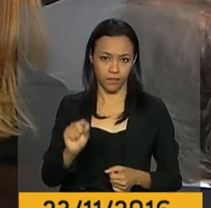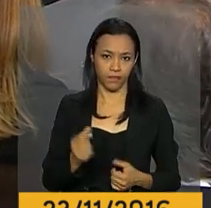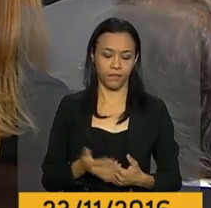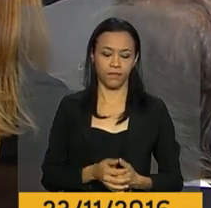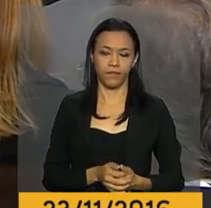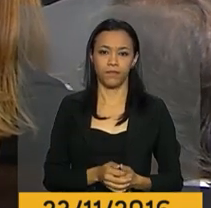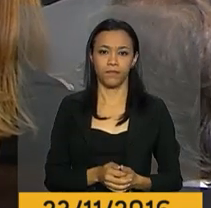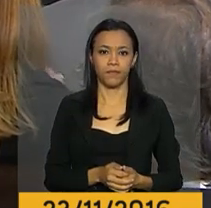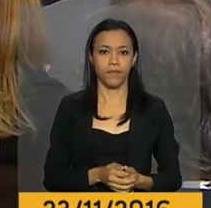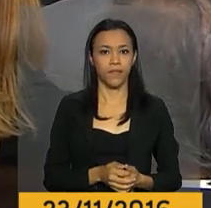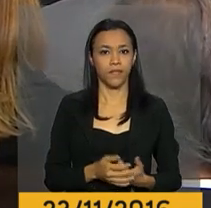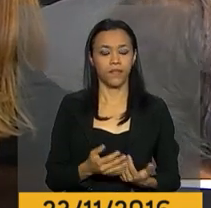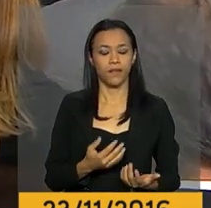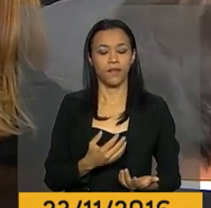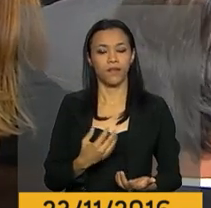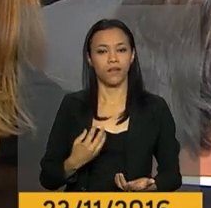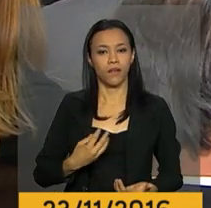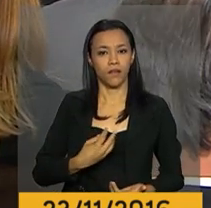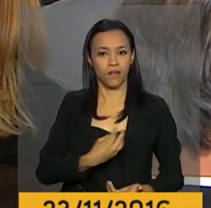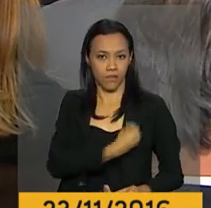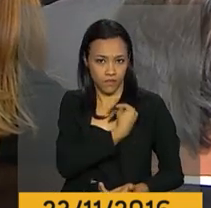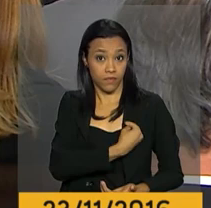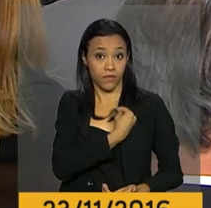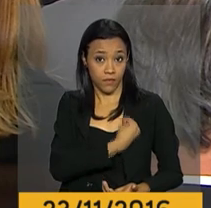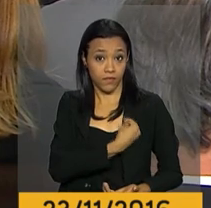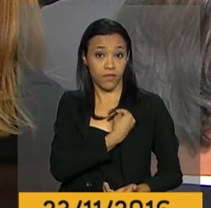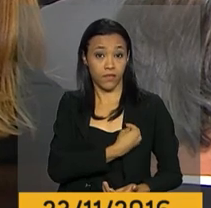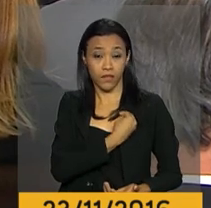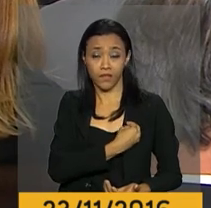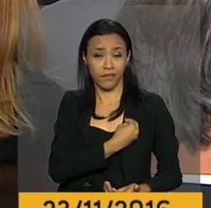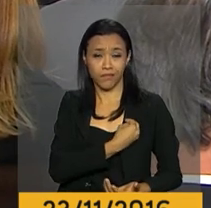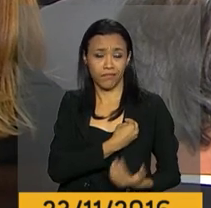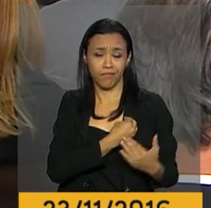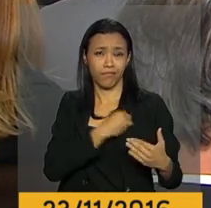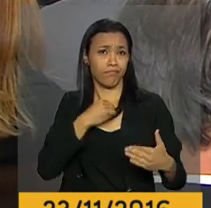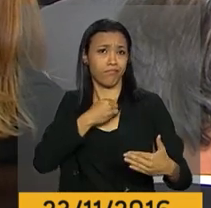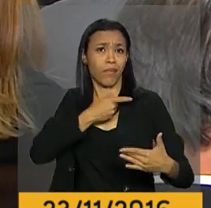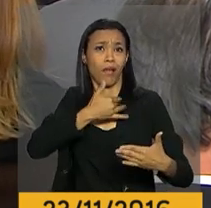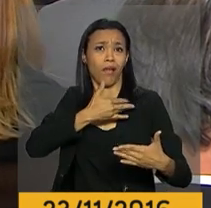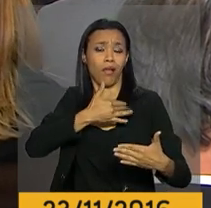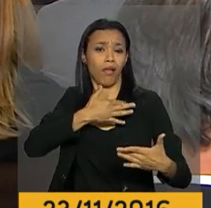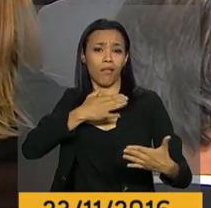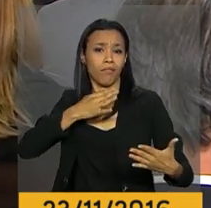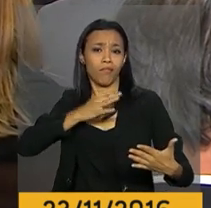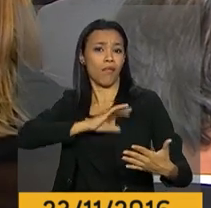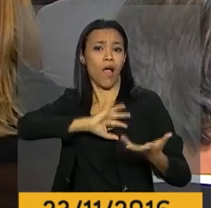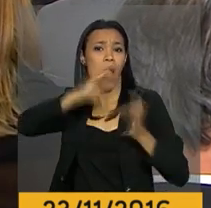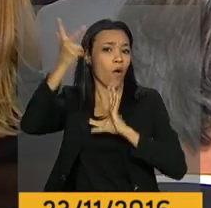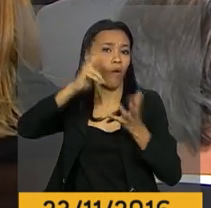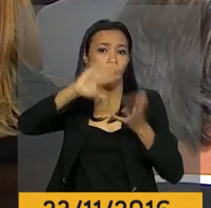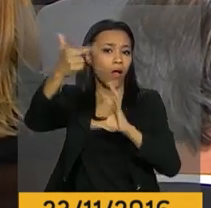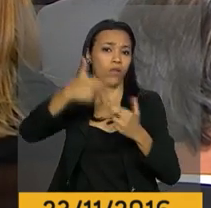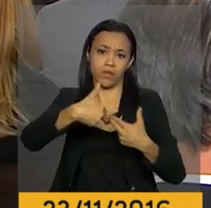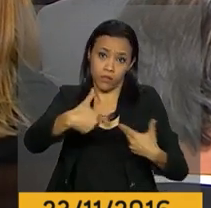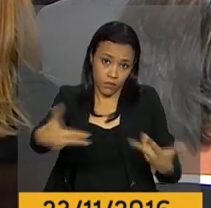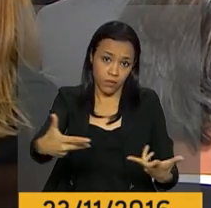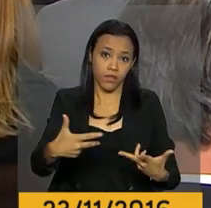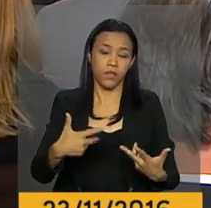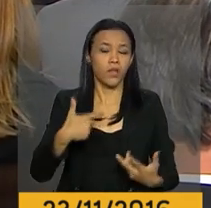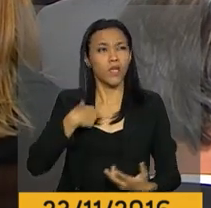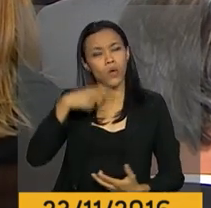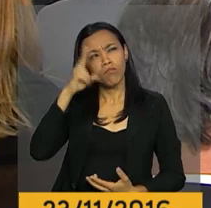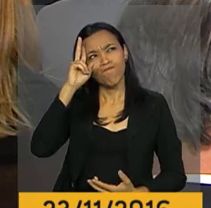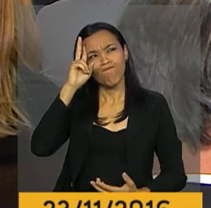a vida tem em acidentes eu me recordo que